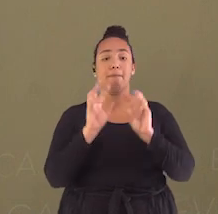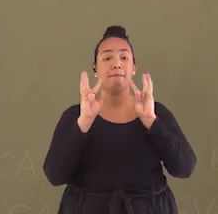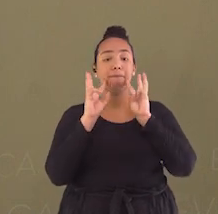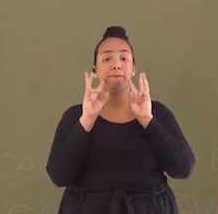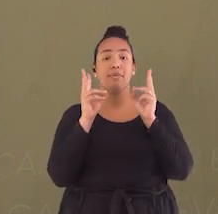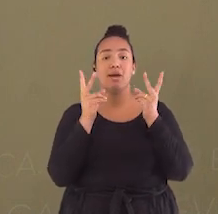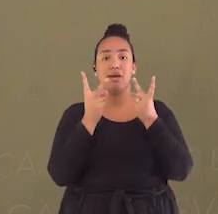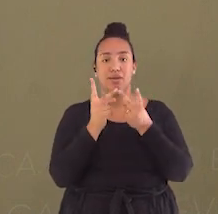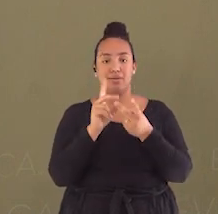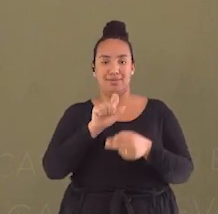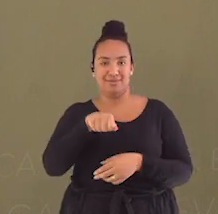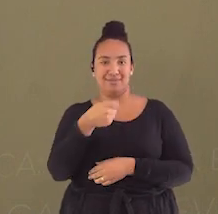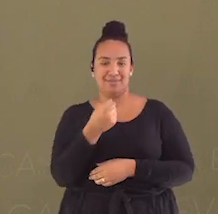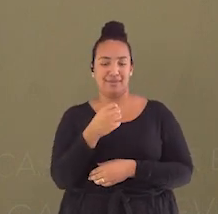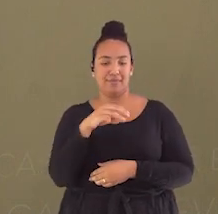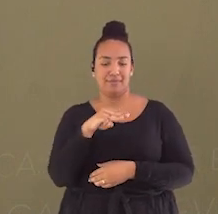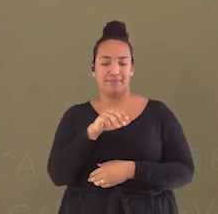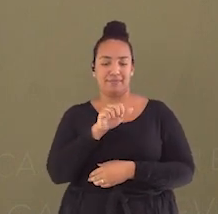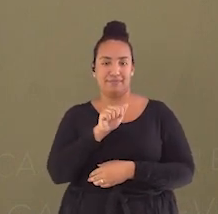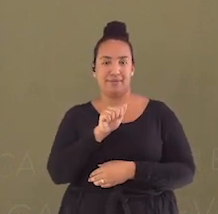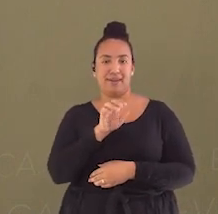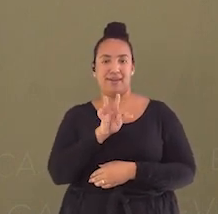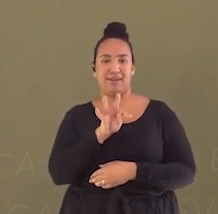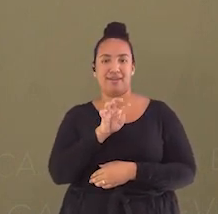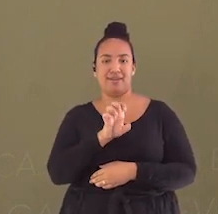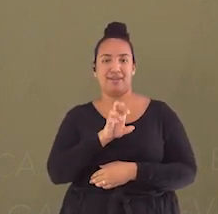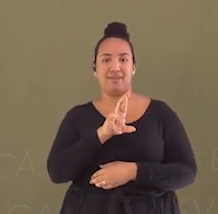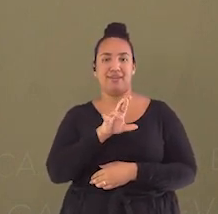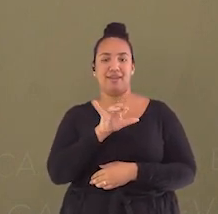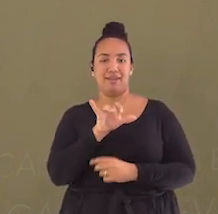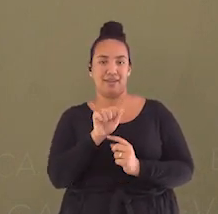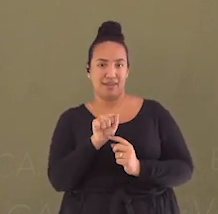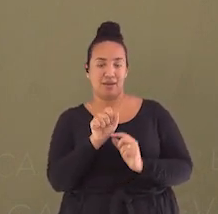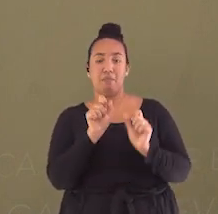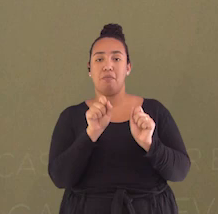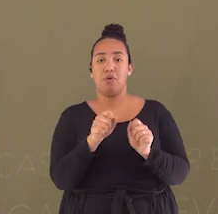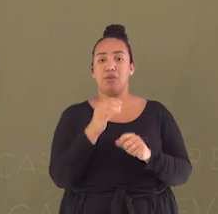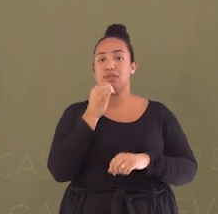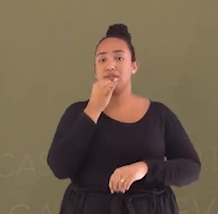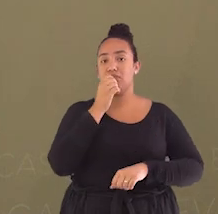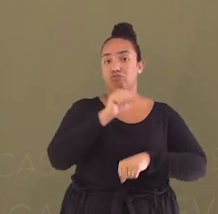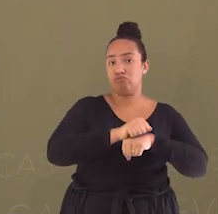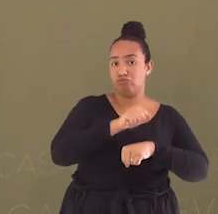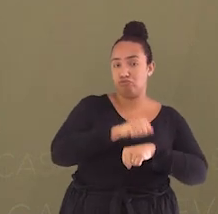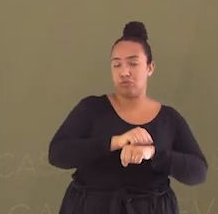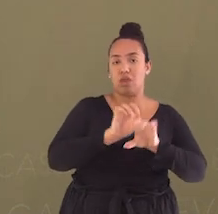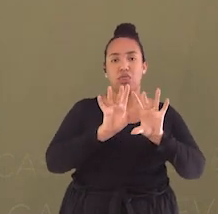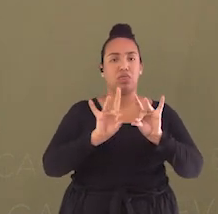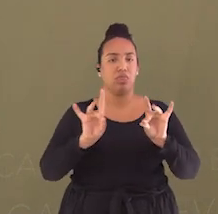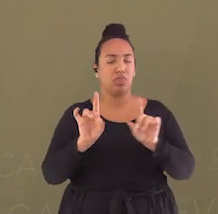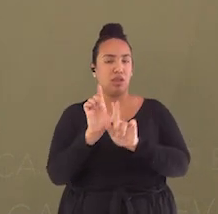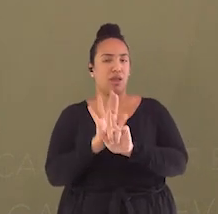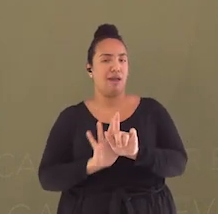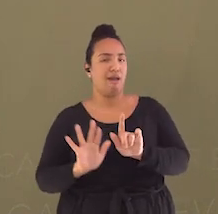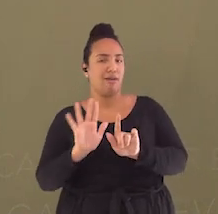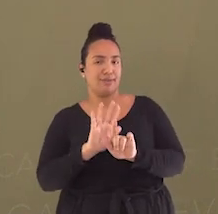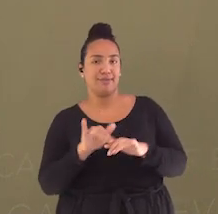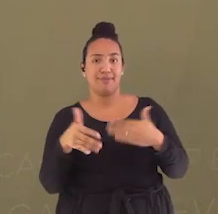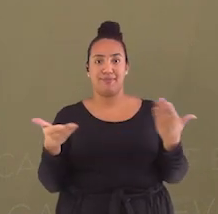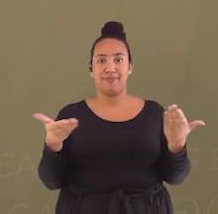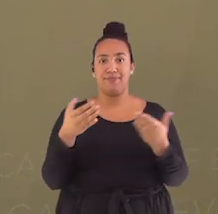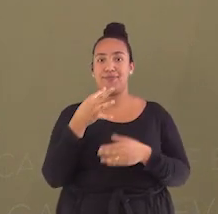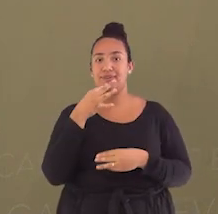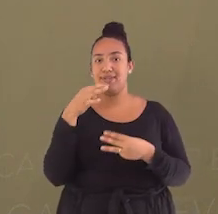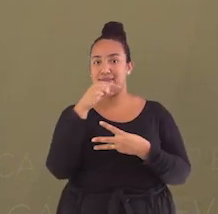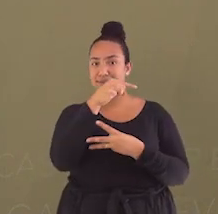que forma todos os corpos e pode assumir a forma sólida, líquida ou gasosa. Vamos conhecer melhor esses